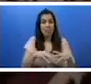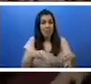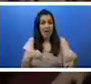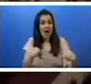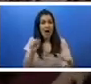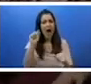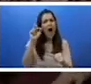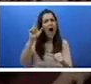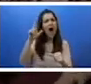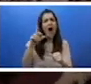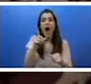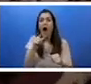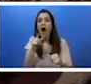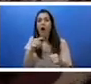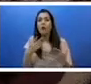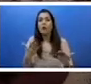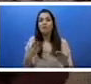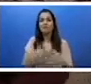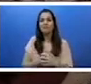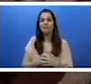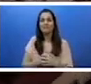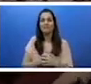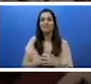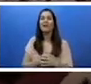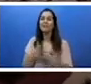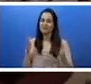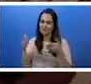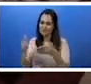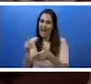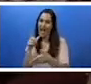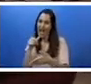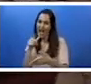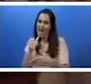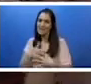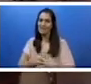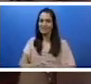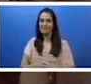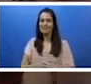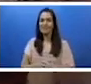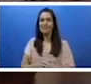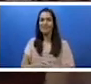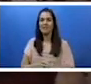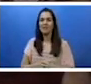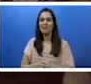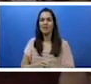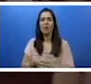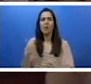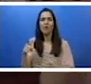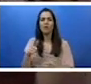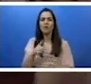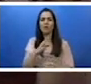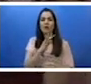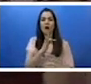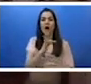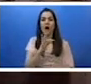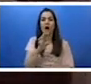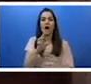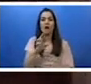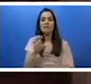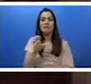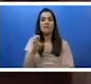terra, no ar ou na água? Muito bem, ele é na água. O que está escrito aqui?